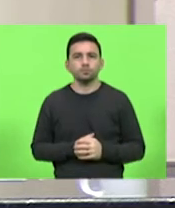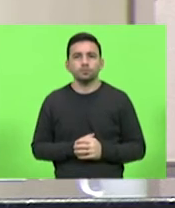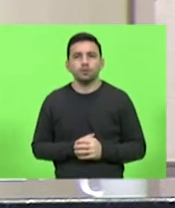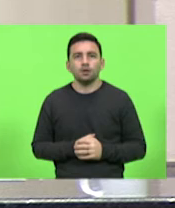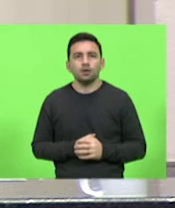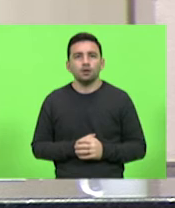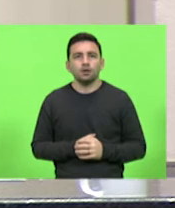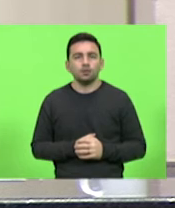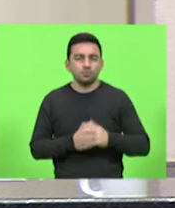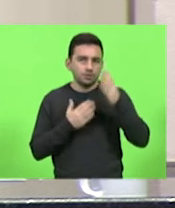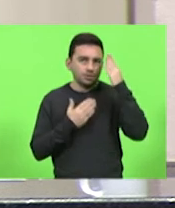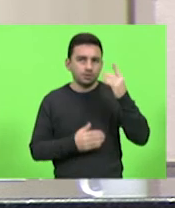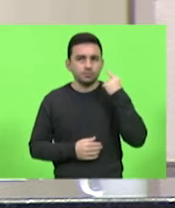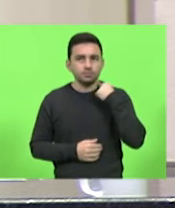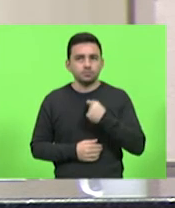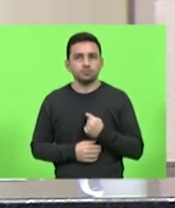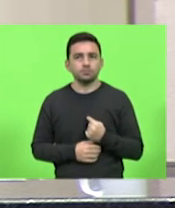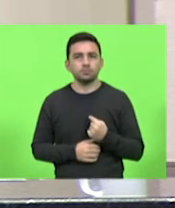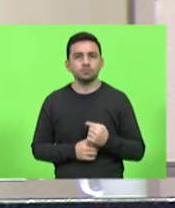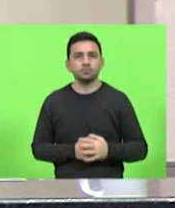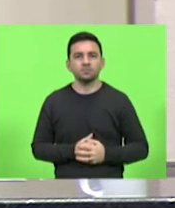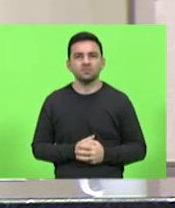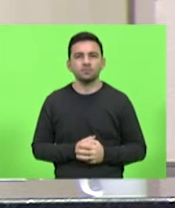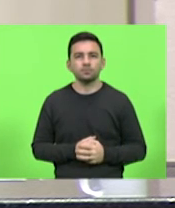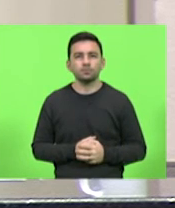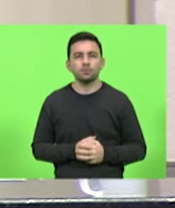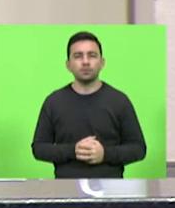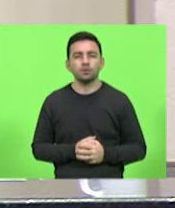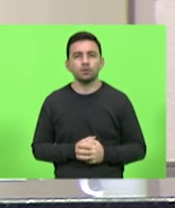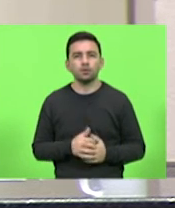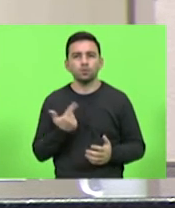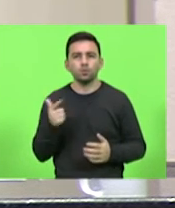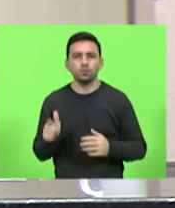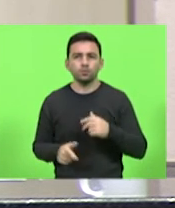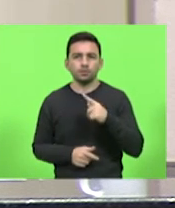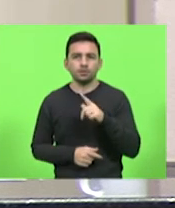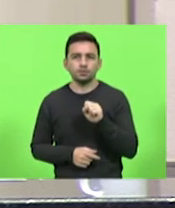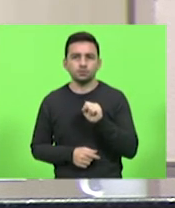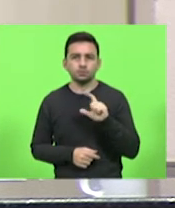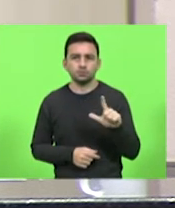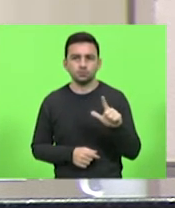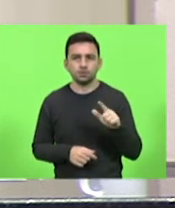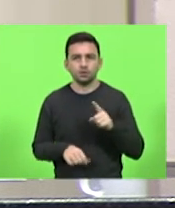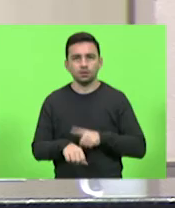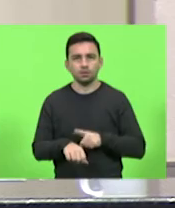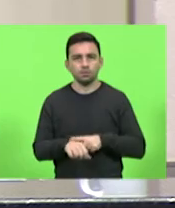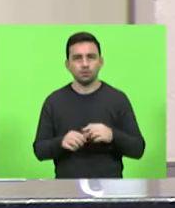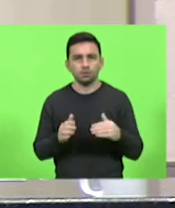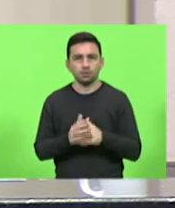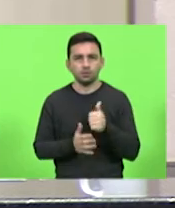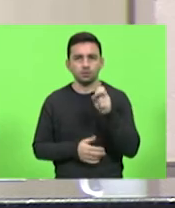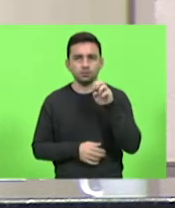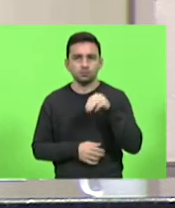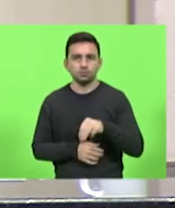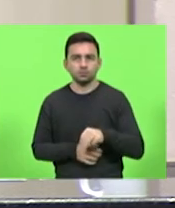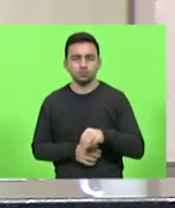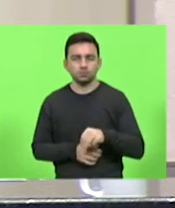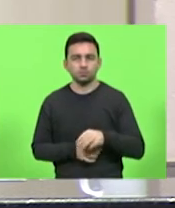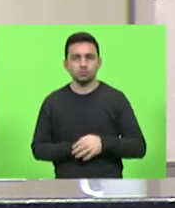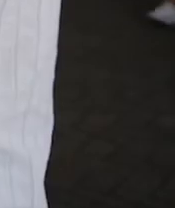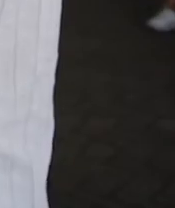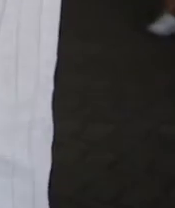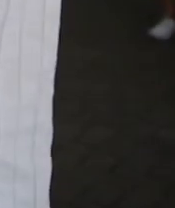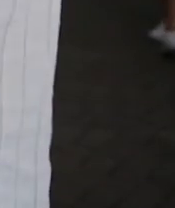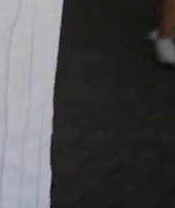o deputado também tem atuado em defesa ao setor Empresarial de Santa Catarina apresentou indicações cobrando do governo medidas de apoio